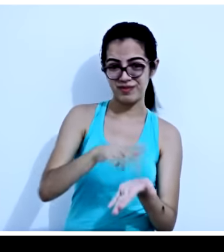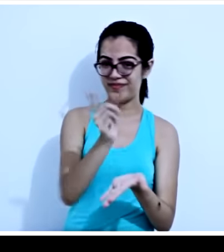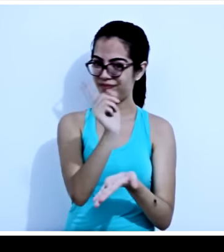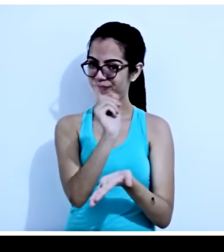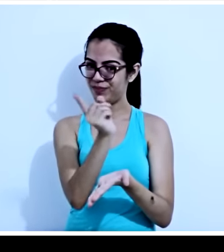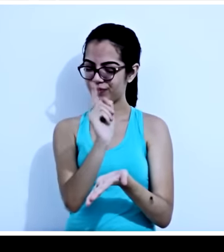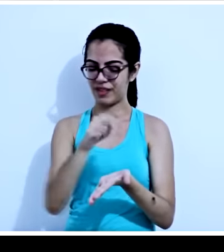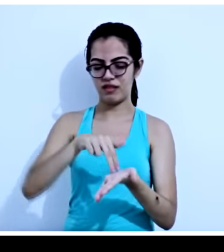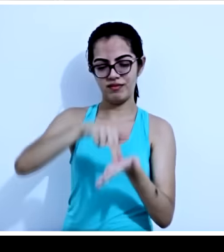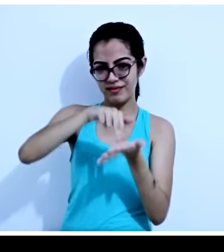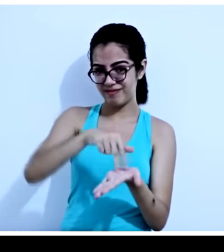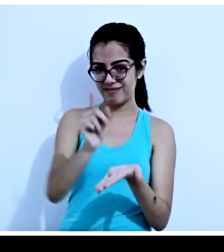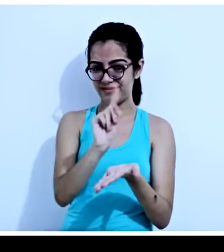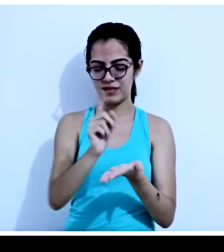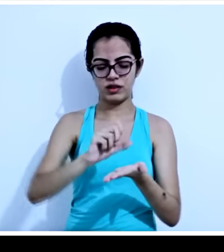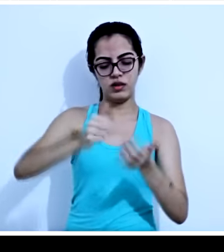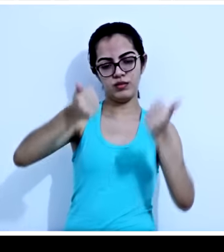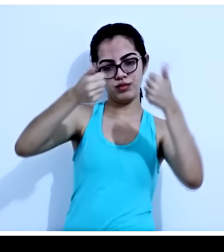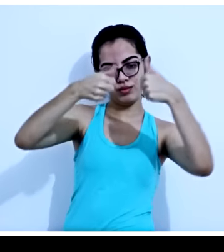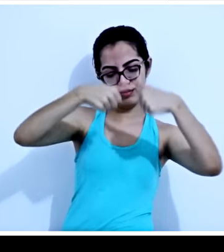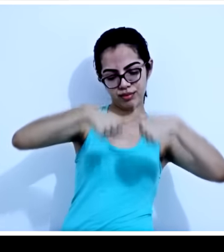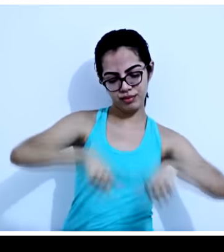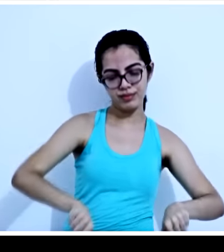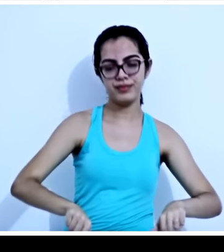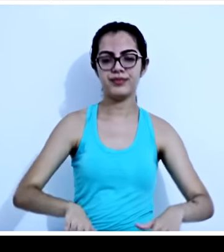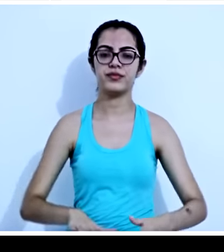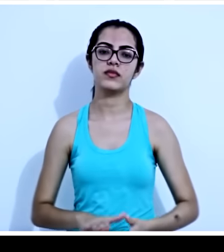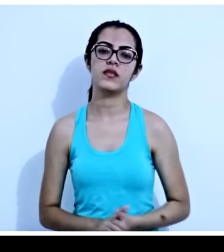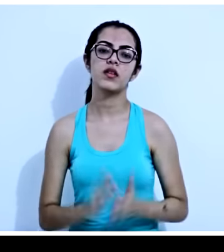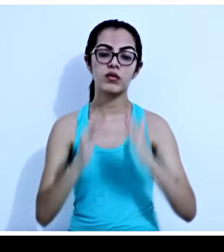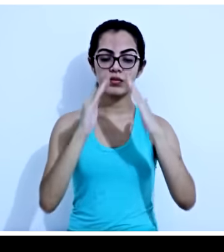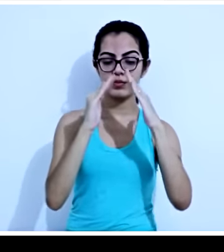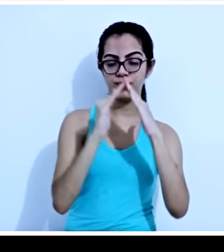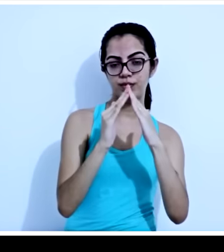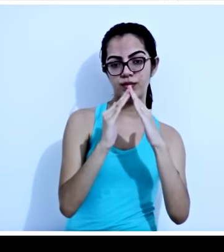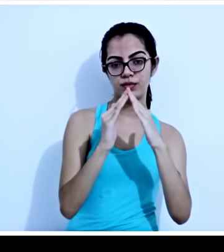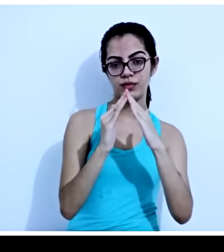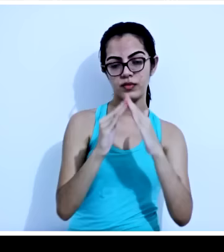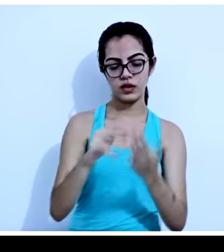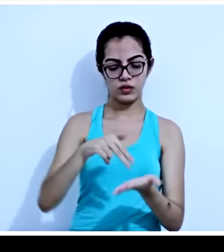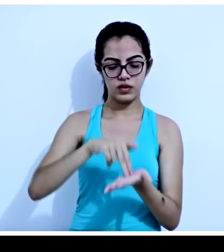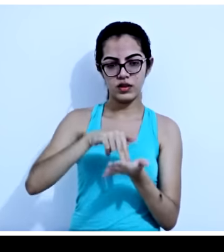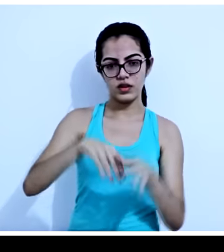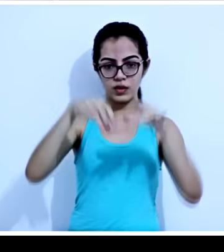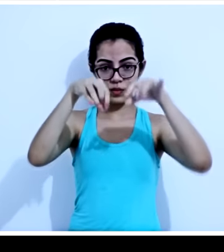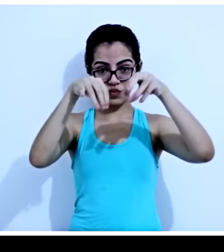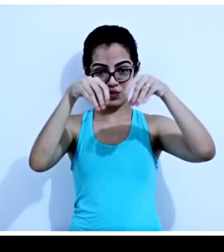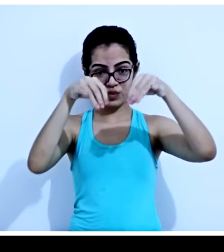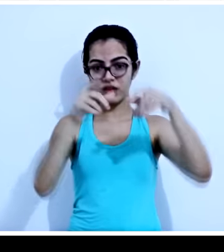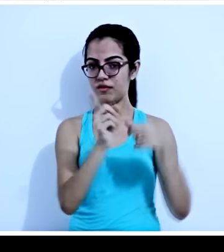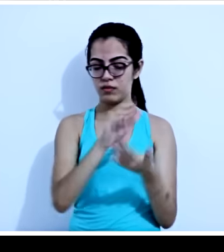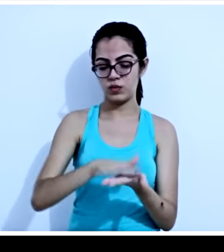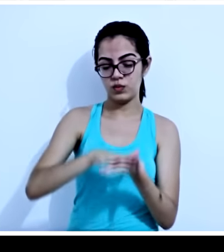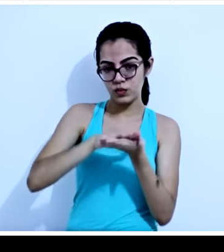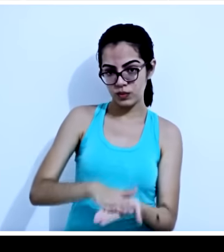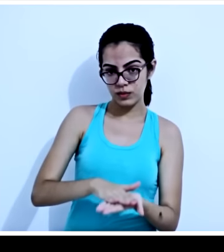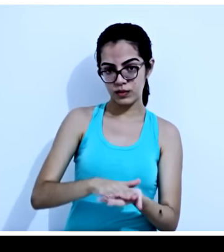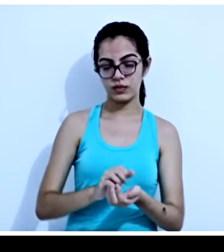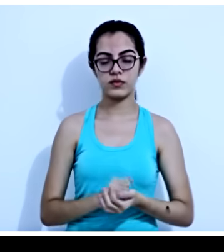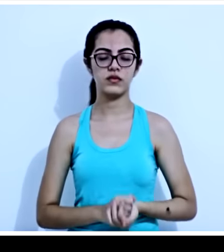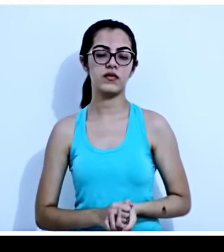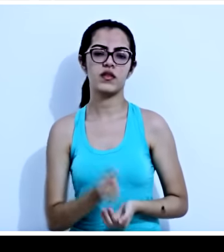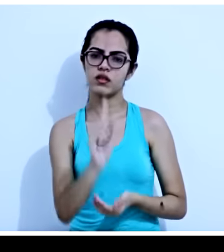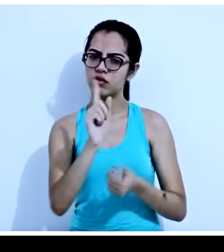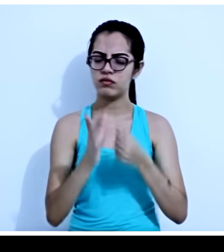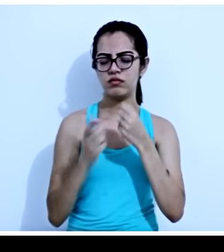um local onde o alicerce não tem firmeza. Constrói a sua casa em areia, constrói a sua casa em um local onde